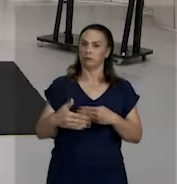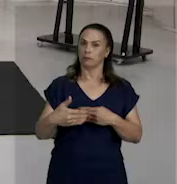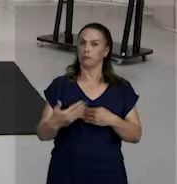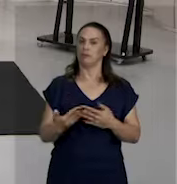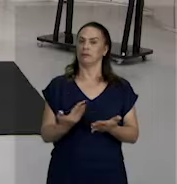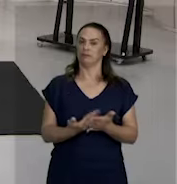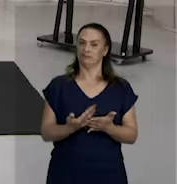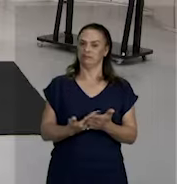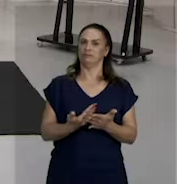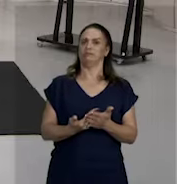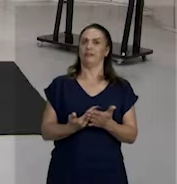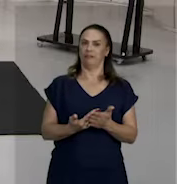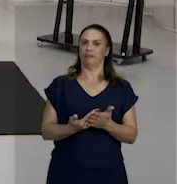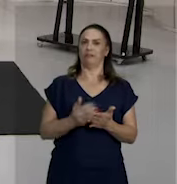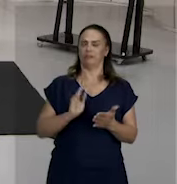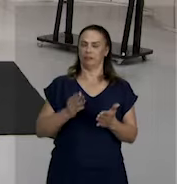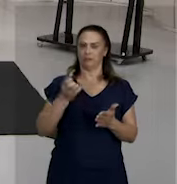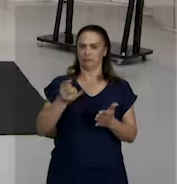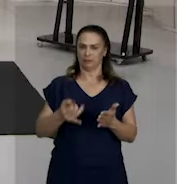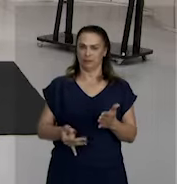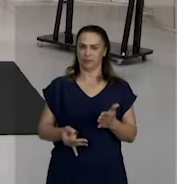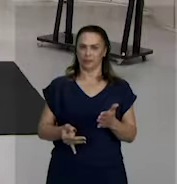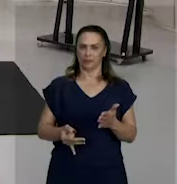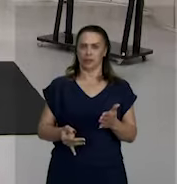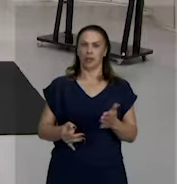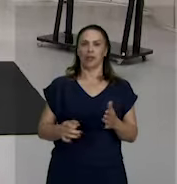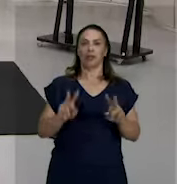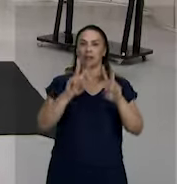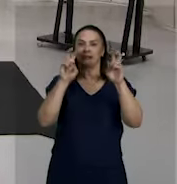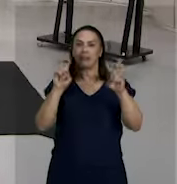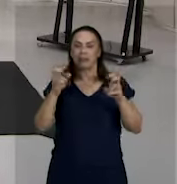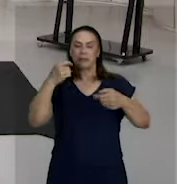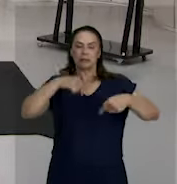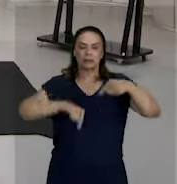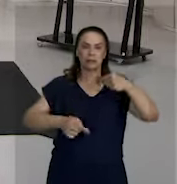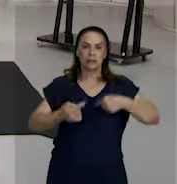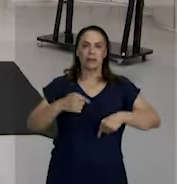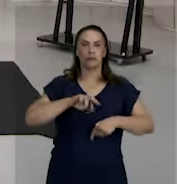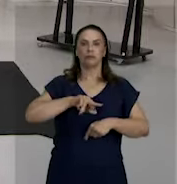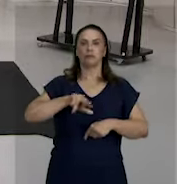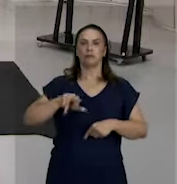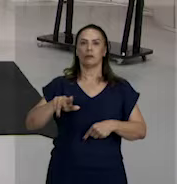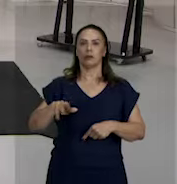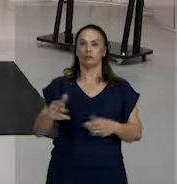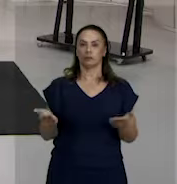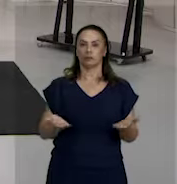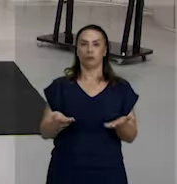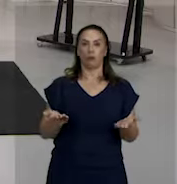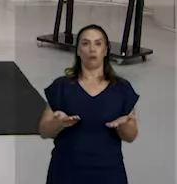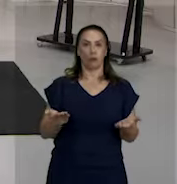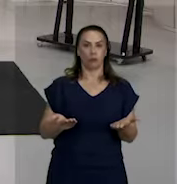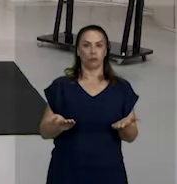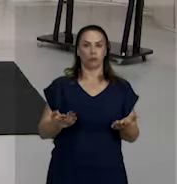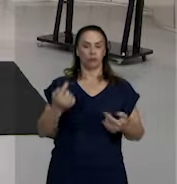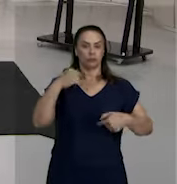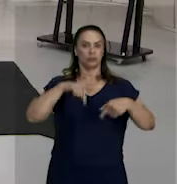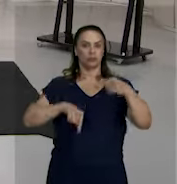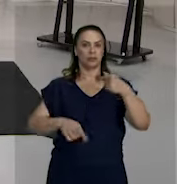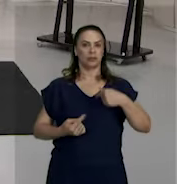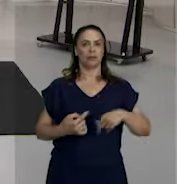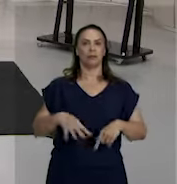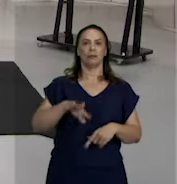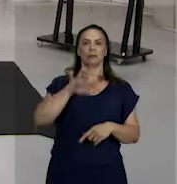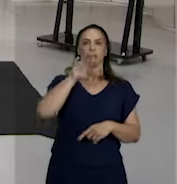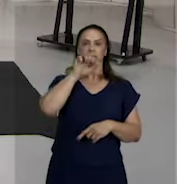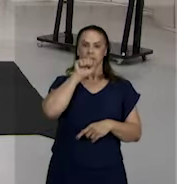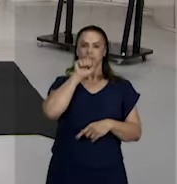dito, que nós vamos falar de vários sistemas do corpo humano. Nessa aula nós vamos trabalhar o sistema respiratório, então